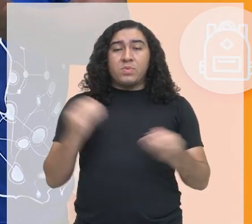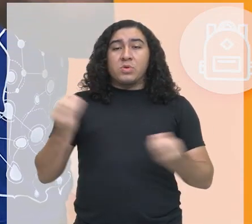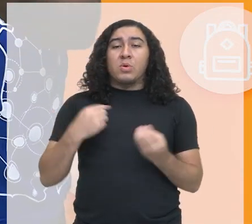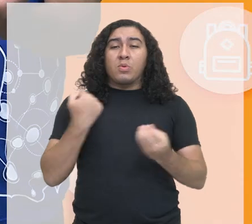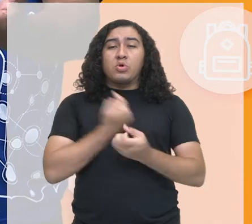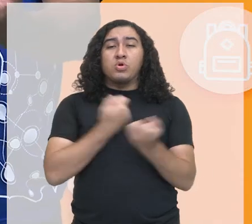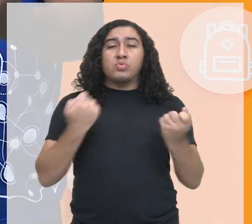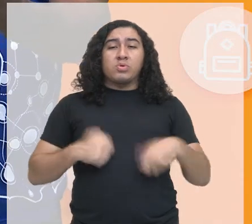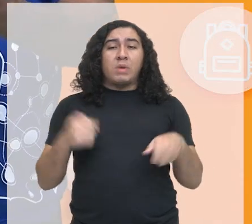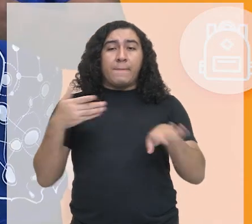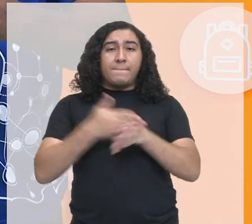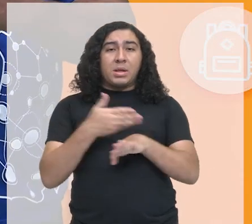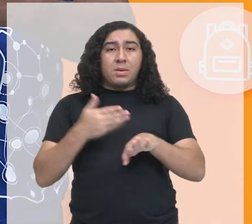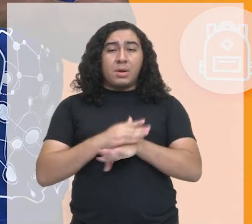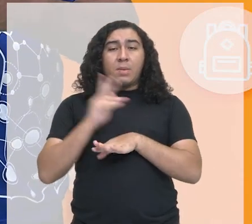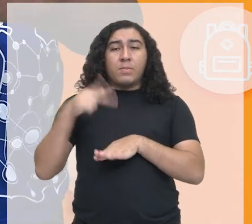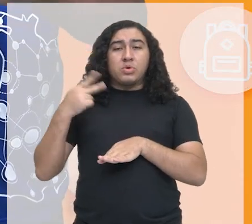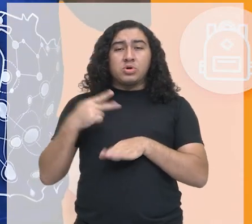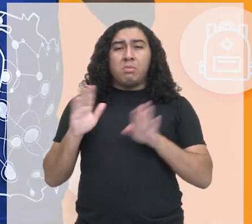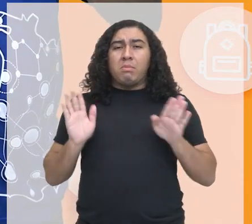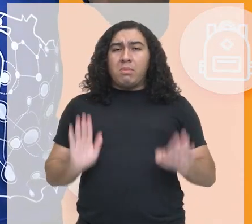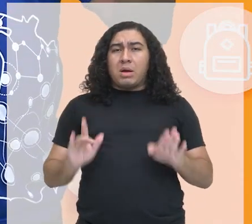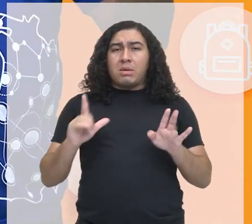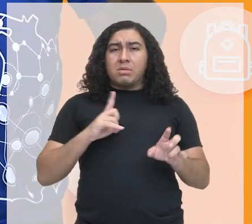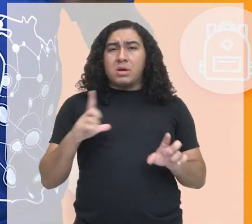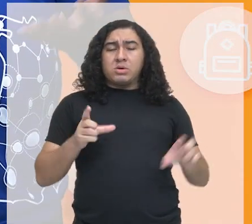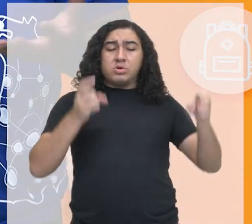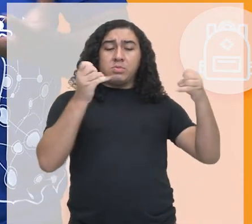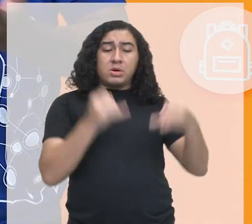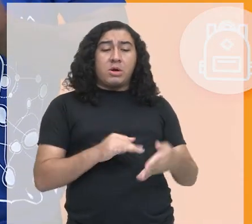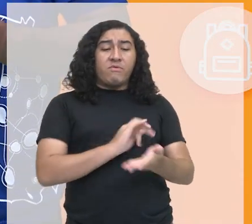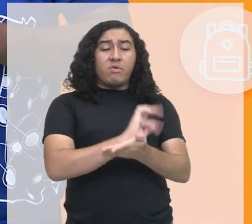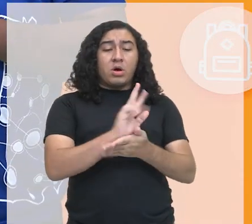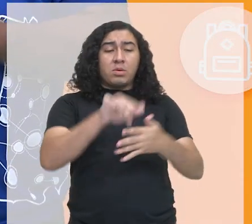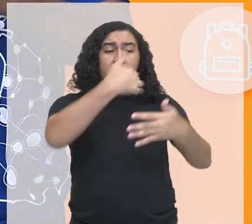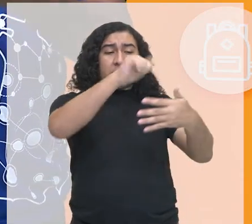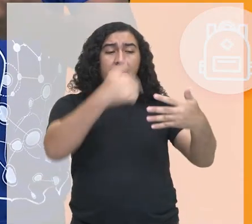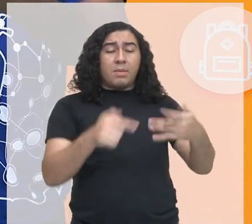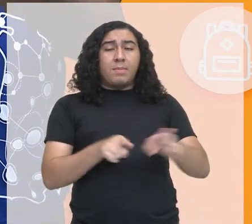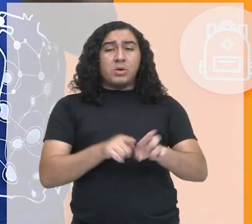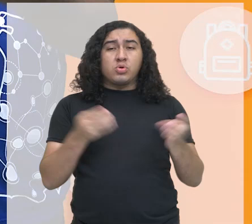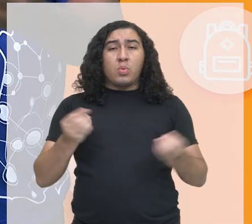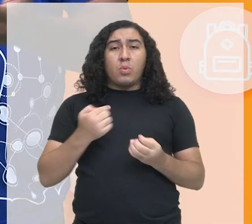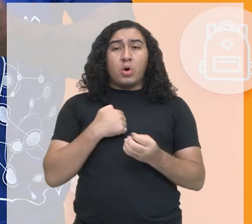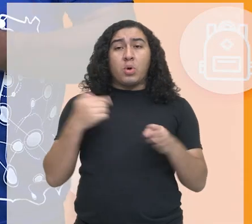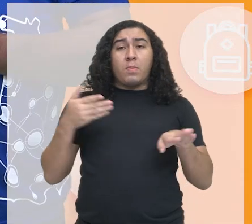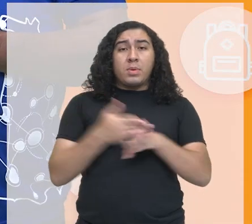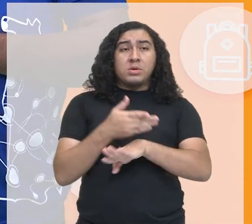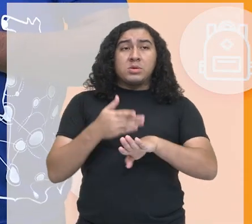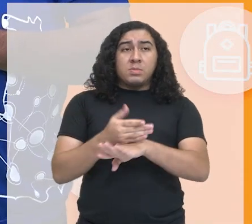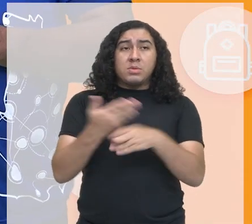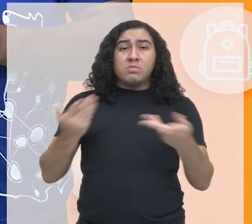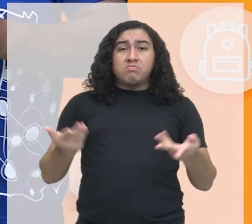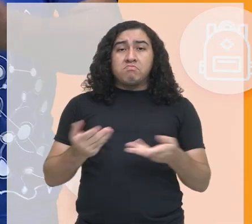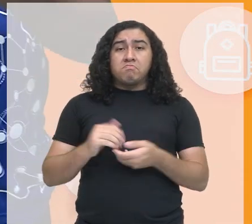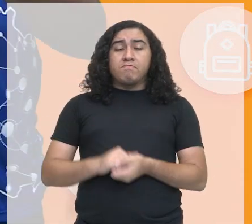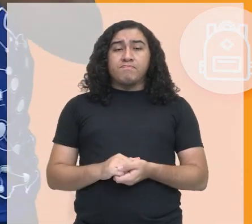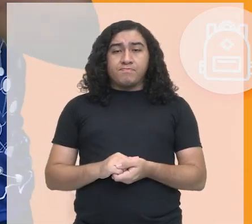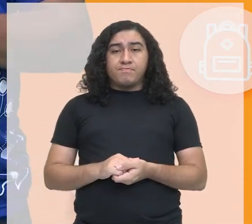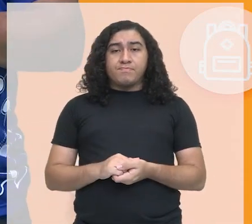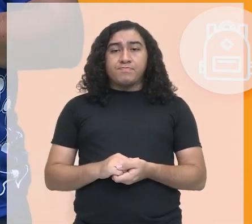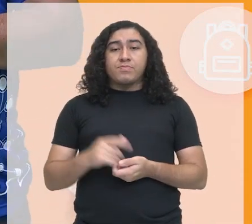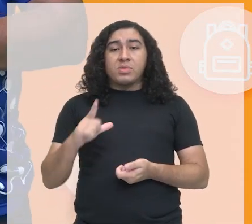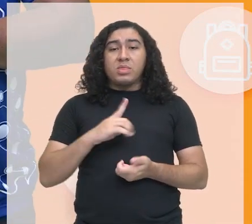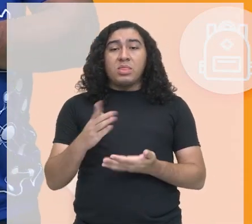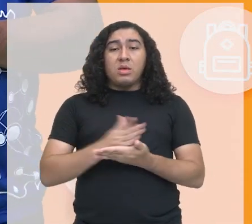nós podemos participar? Poxa, o senhor está falando aí de várias questões, mas como é que eu posso participar disso? E aqui nós temos